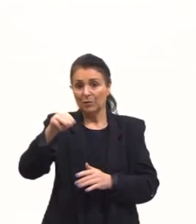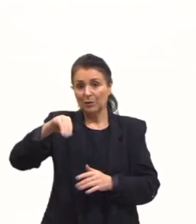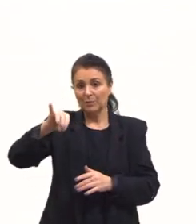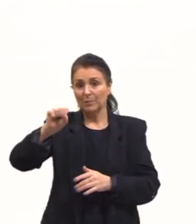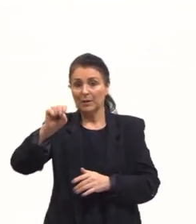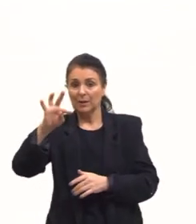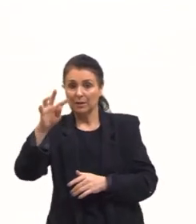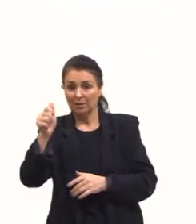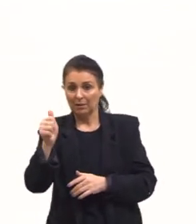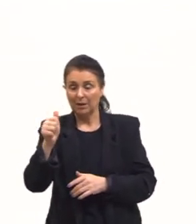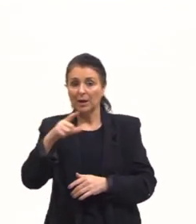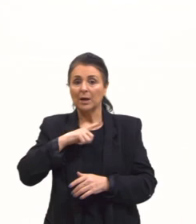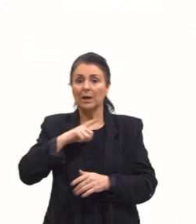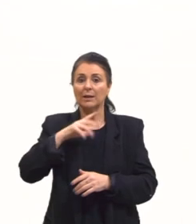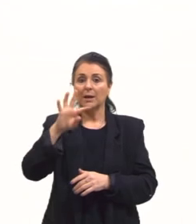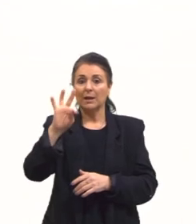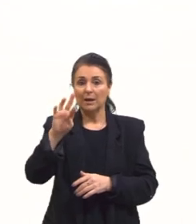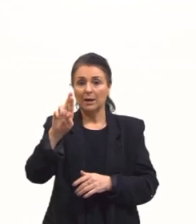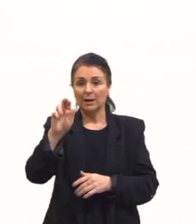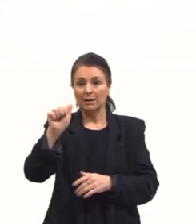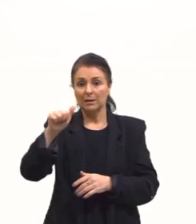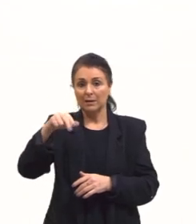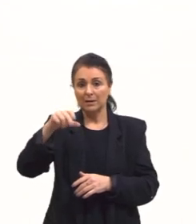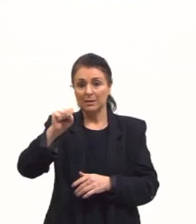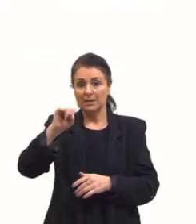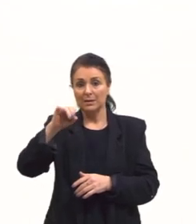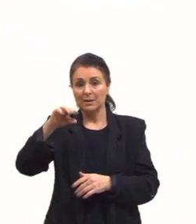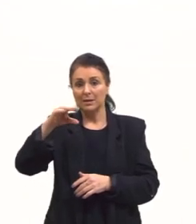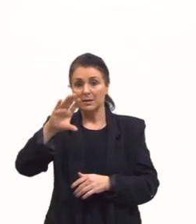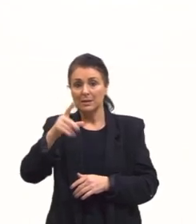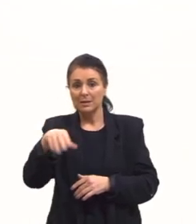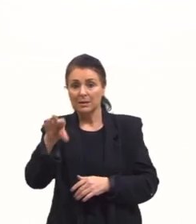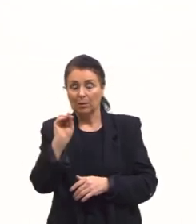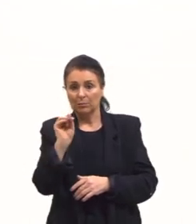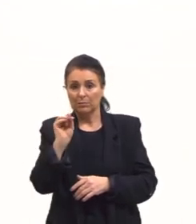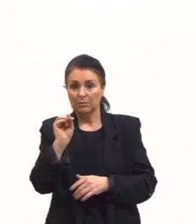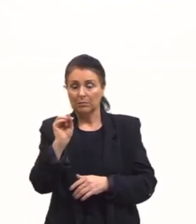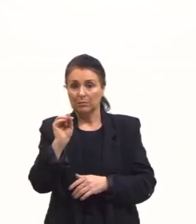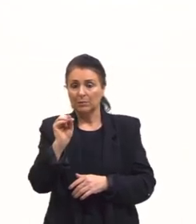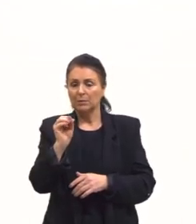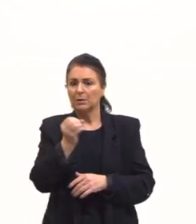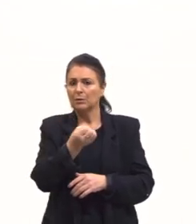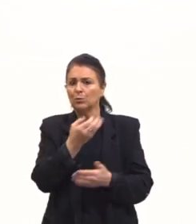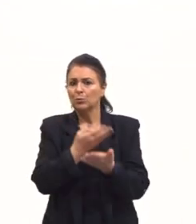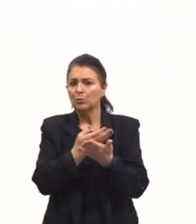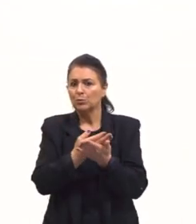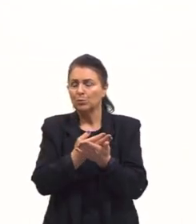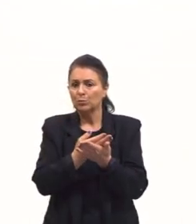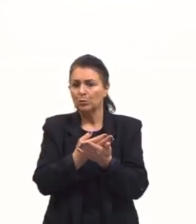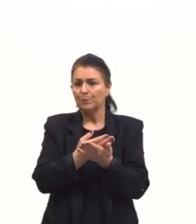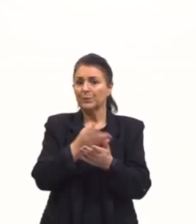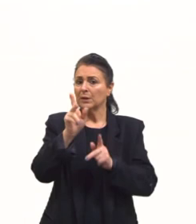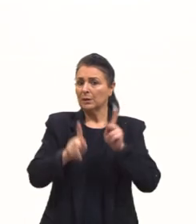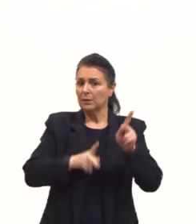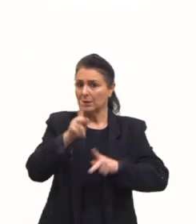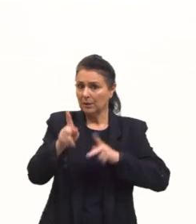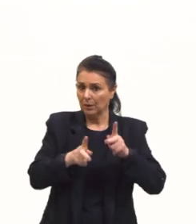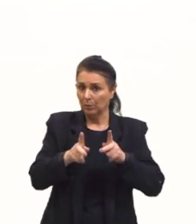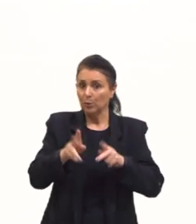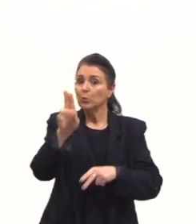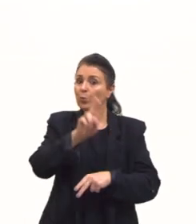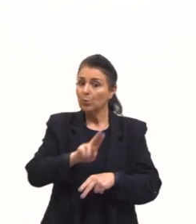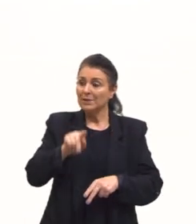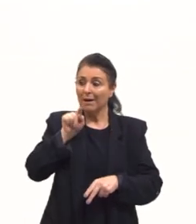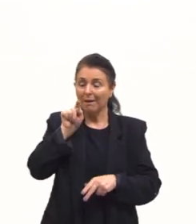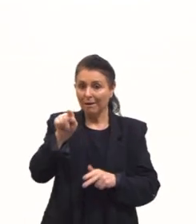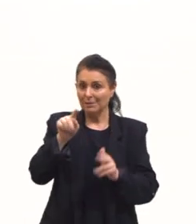nós temos né Por última transição demográfica que é justamente essa teoria reformista e sendo bom é quando a